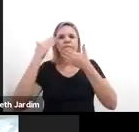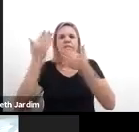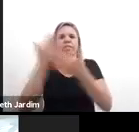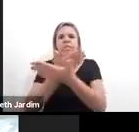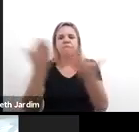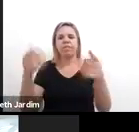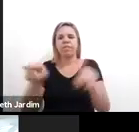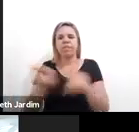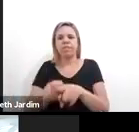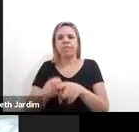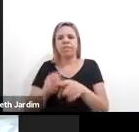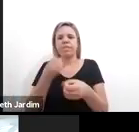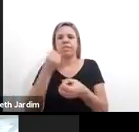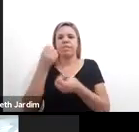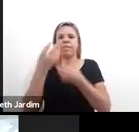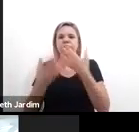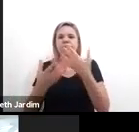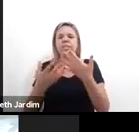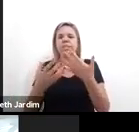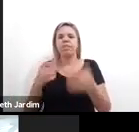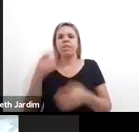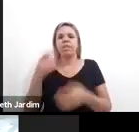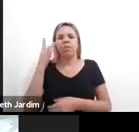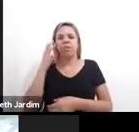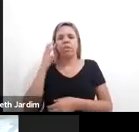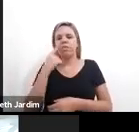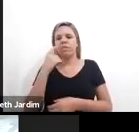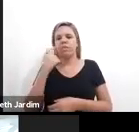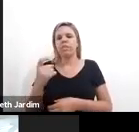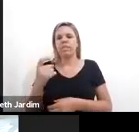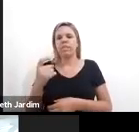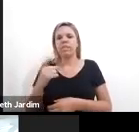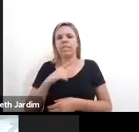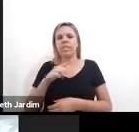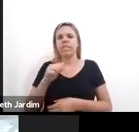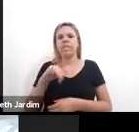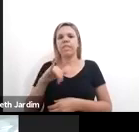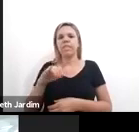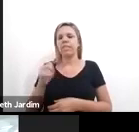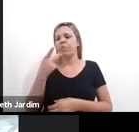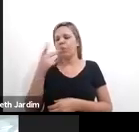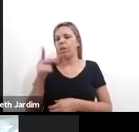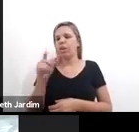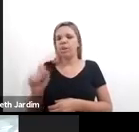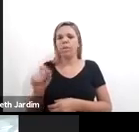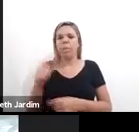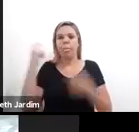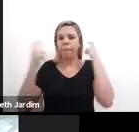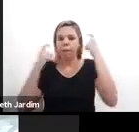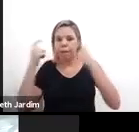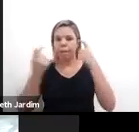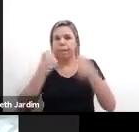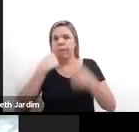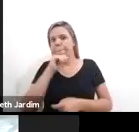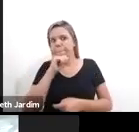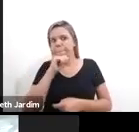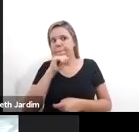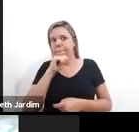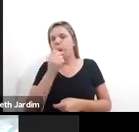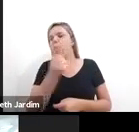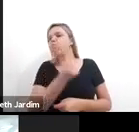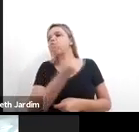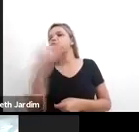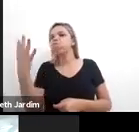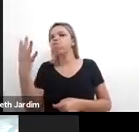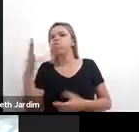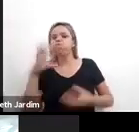também pelo relato, mas eu achei interessante algo que a Mayra coloca, né? da preocupação da mãe com a produção do leite, com a